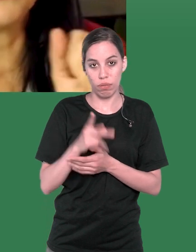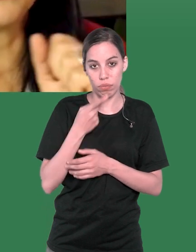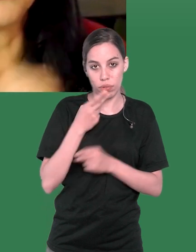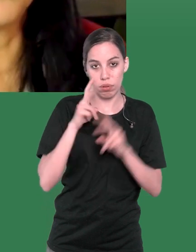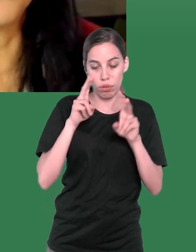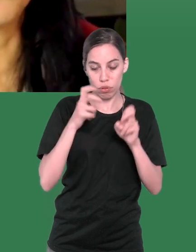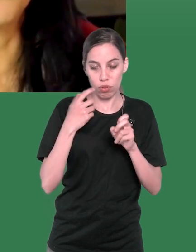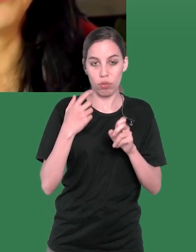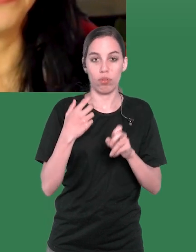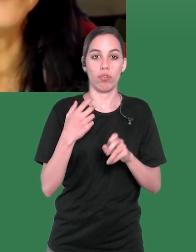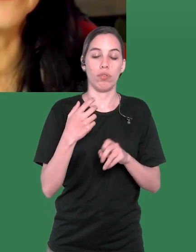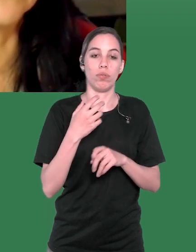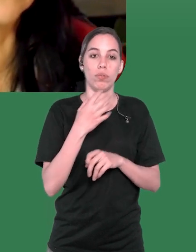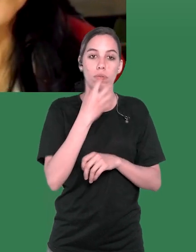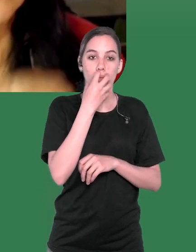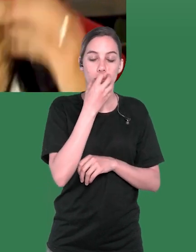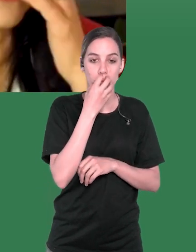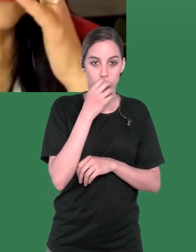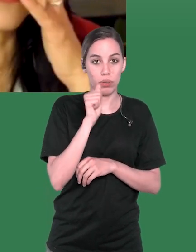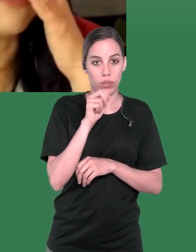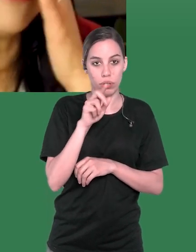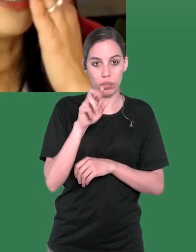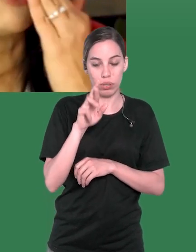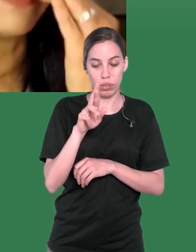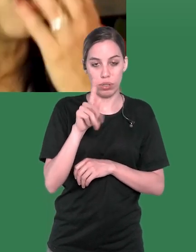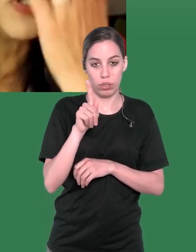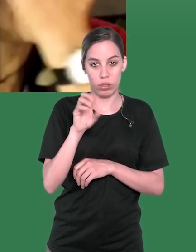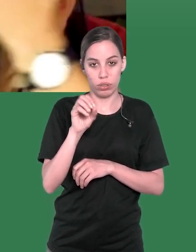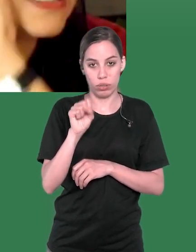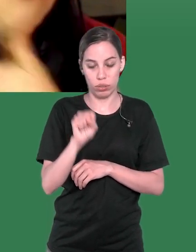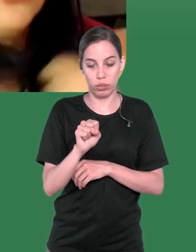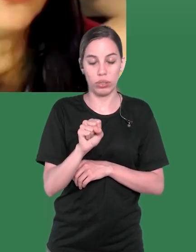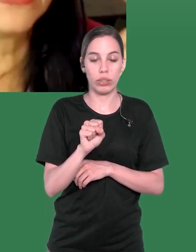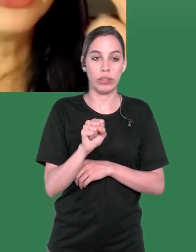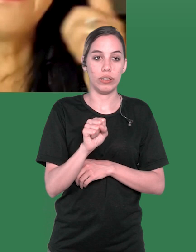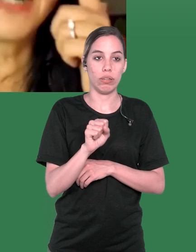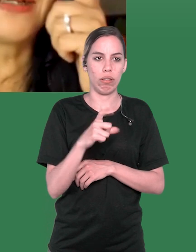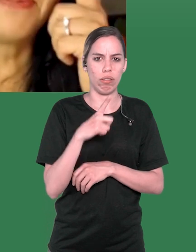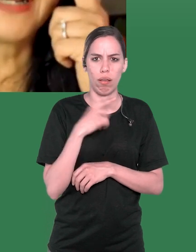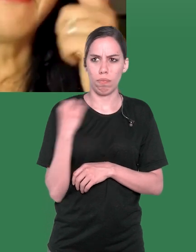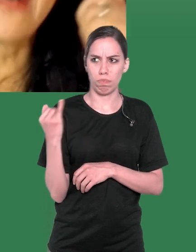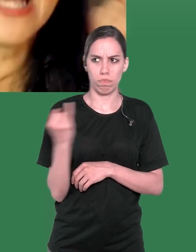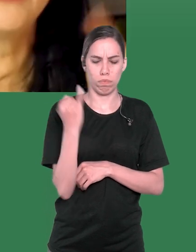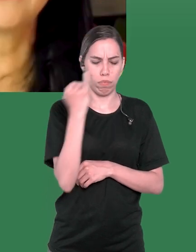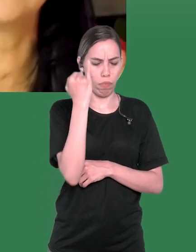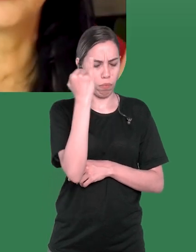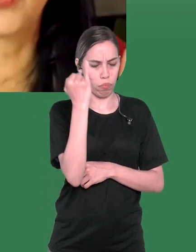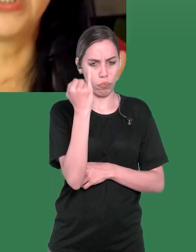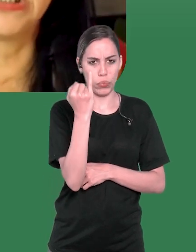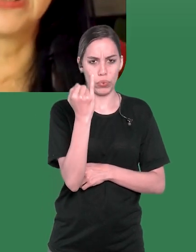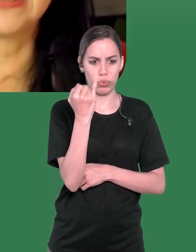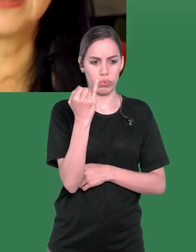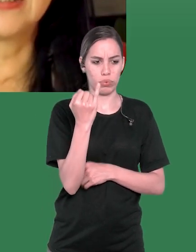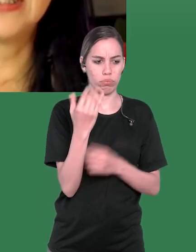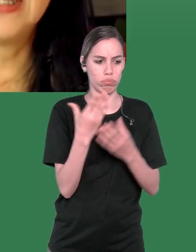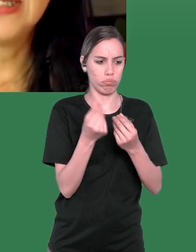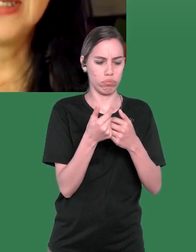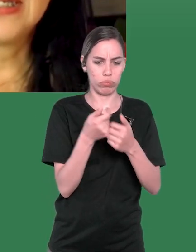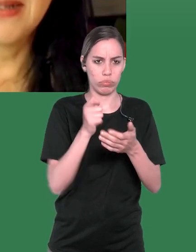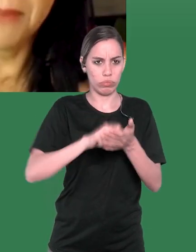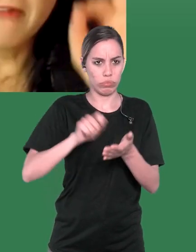né, do Ulisses, nossa, teve uma importância muito grande para vários